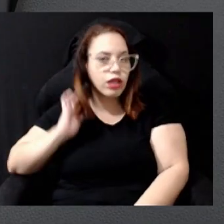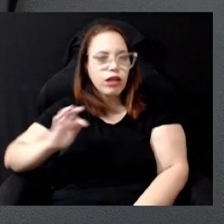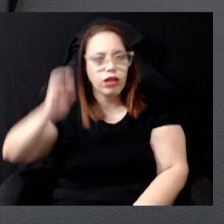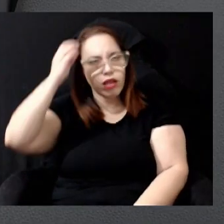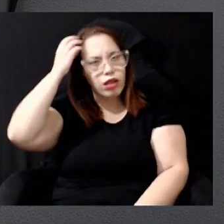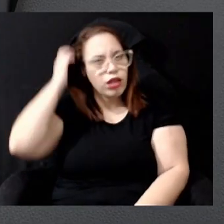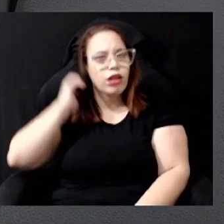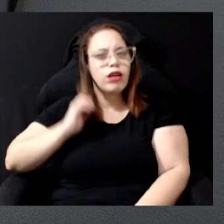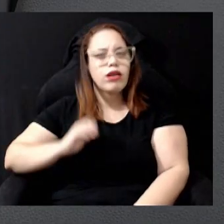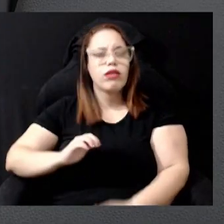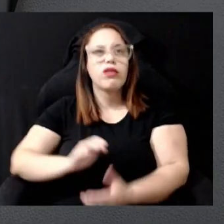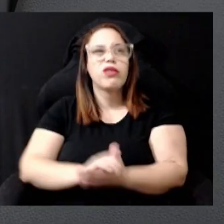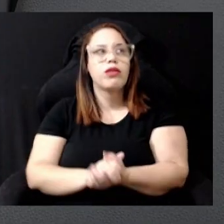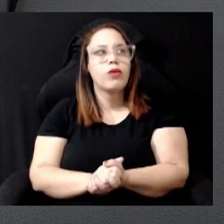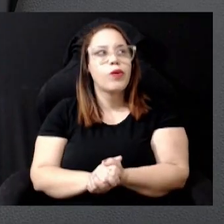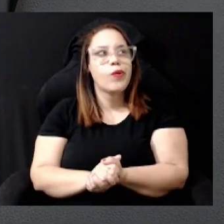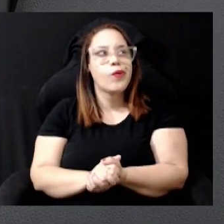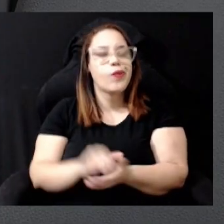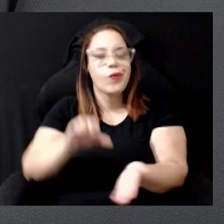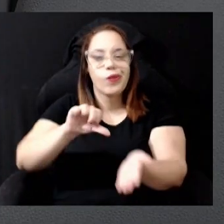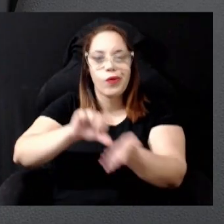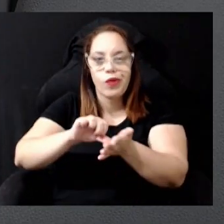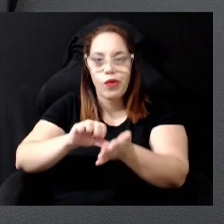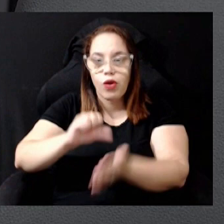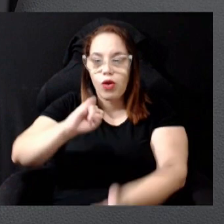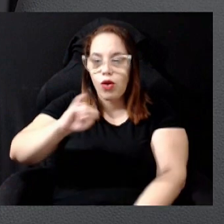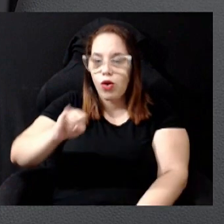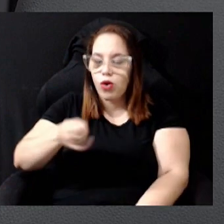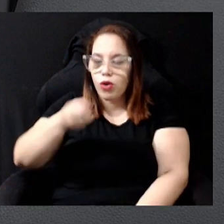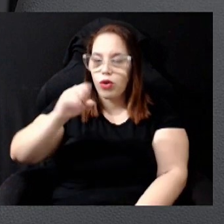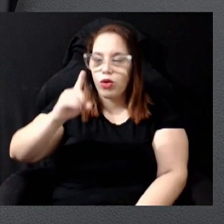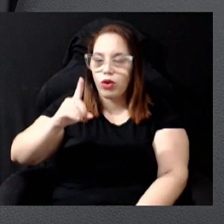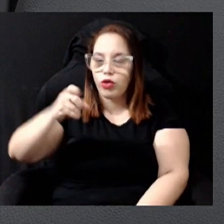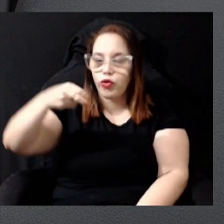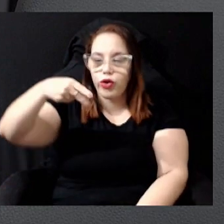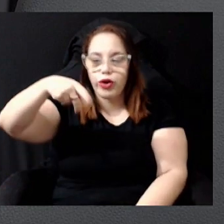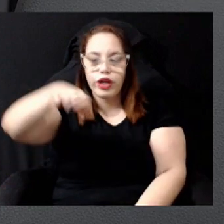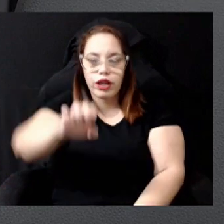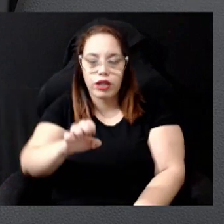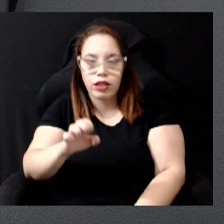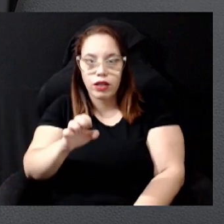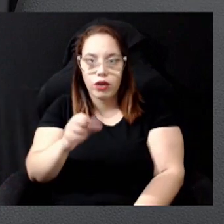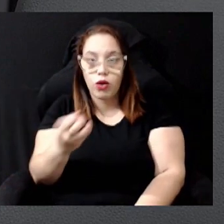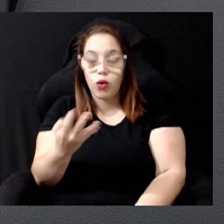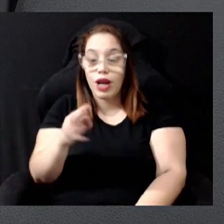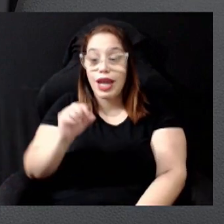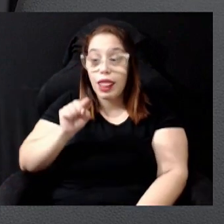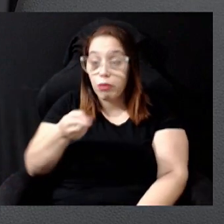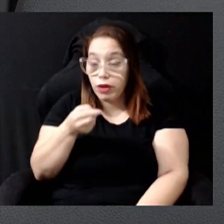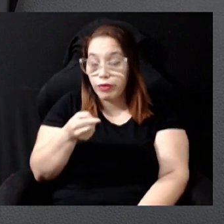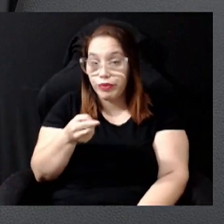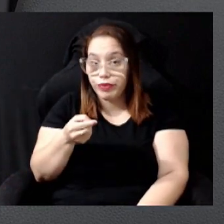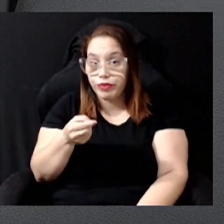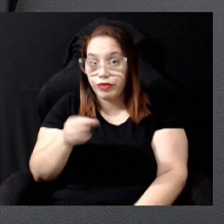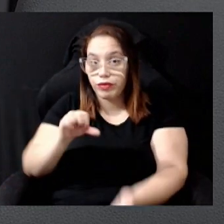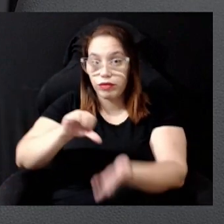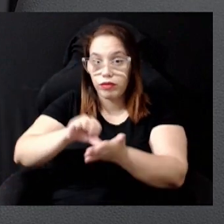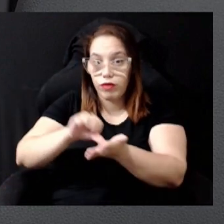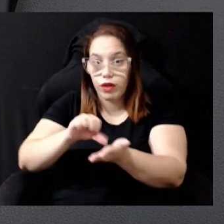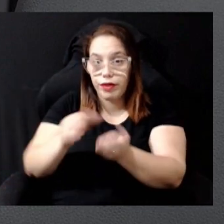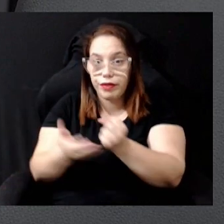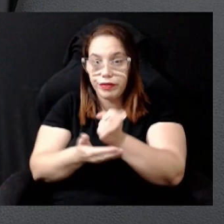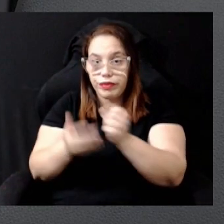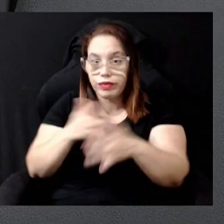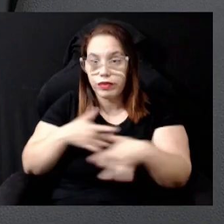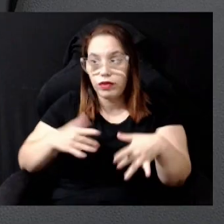situação do Centro de Saúde Jardim Florense já com mais de 40 mil usuários. Impossível uma unidade básica de saúde atender toda essa demanda.